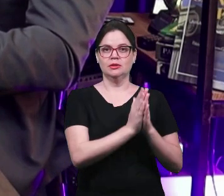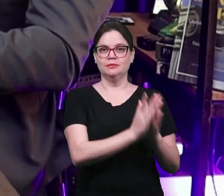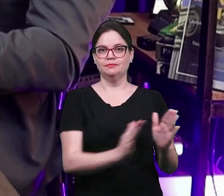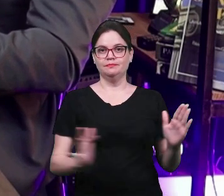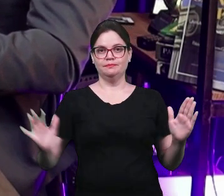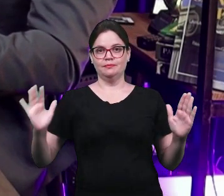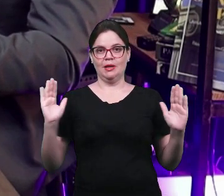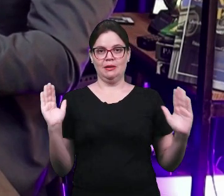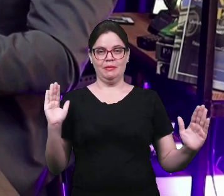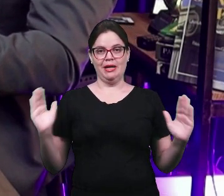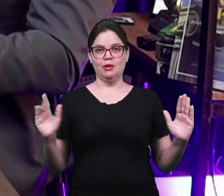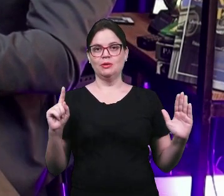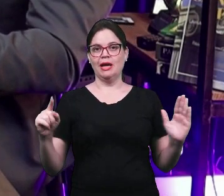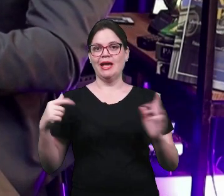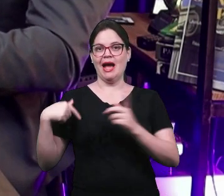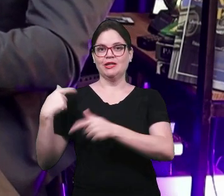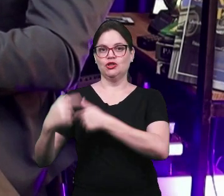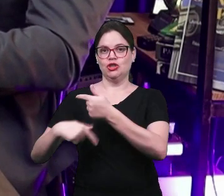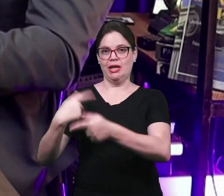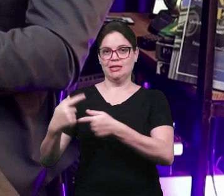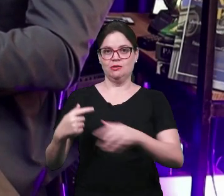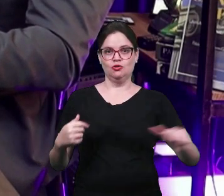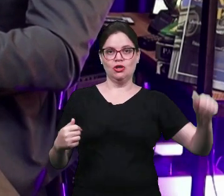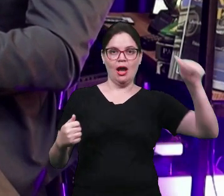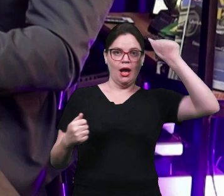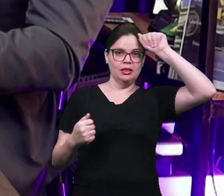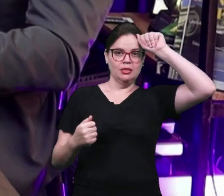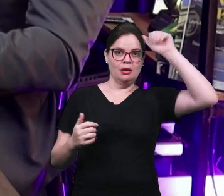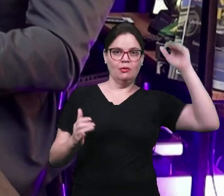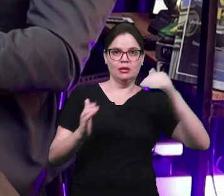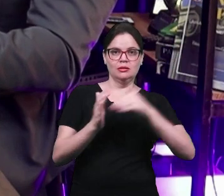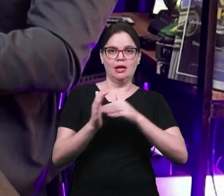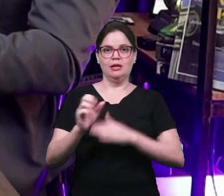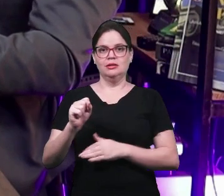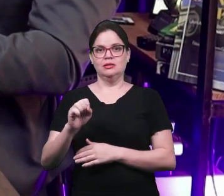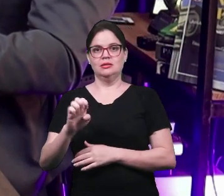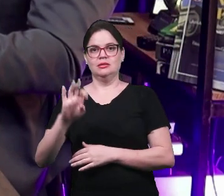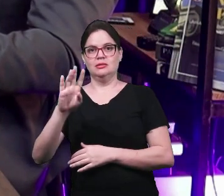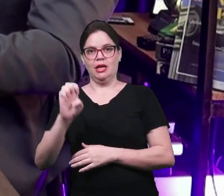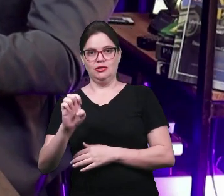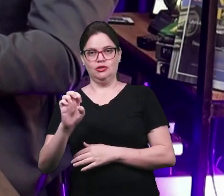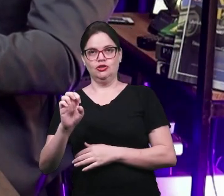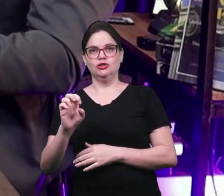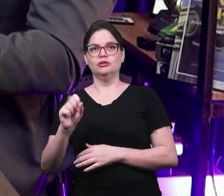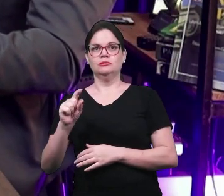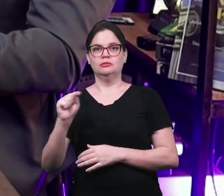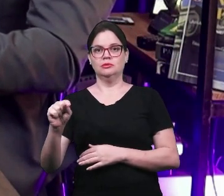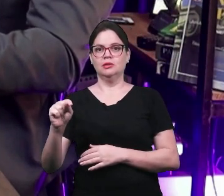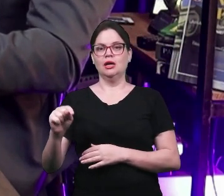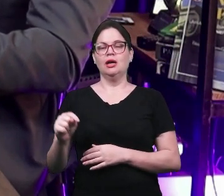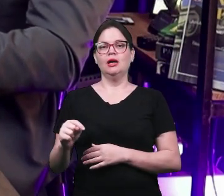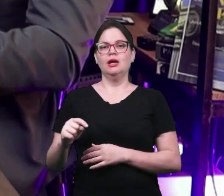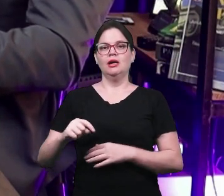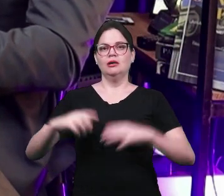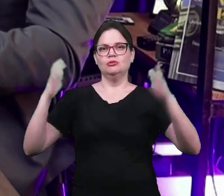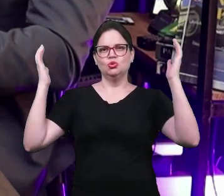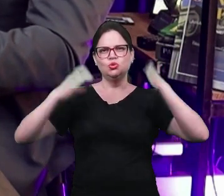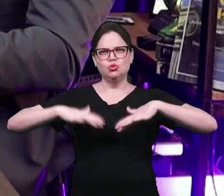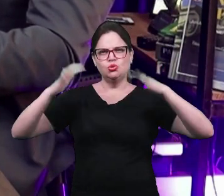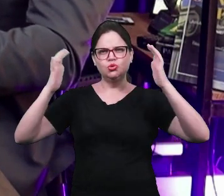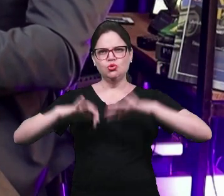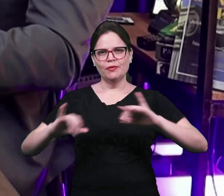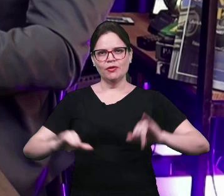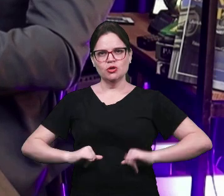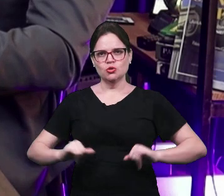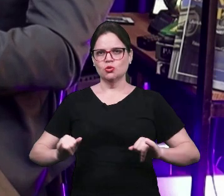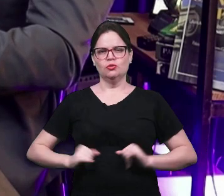a geração que vem de Adão e Sete, ela não vai sofrer o juízo do dilúvio, né? Matusalém aqui, ele